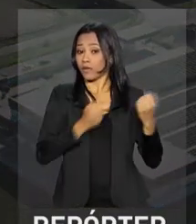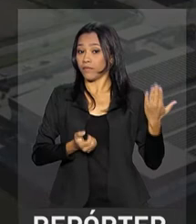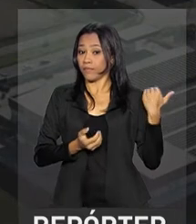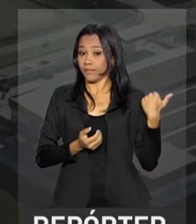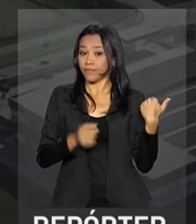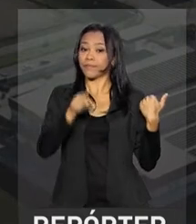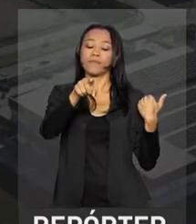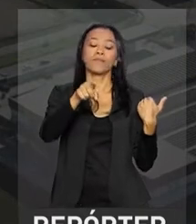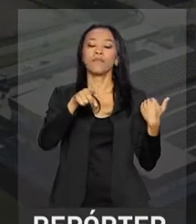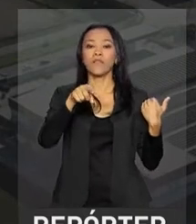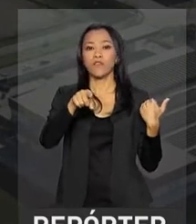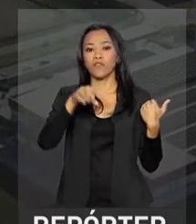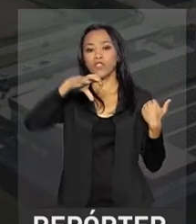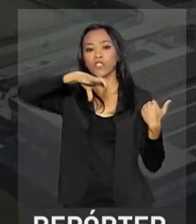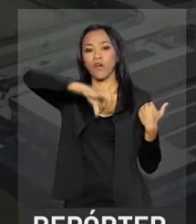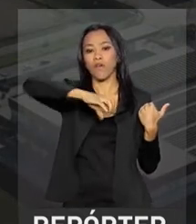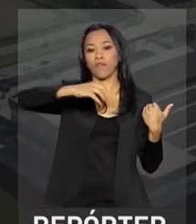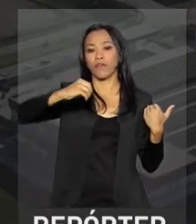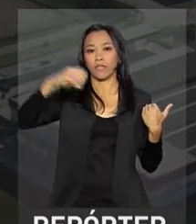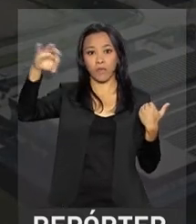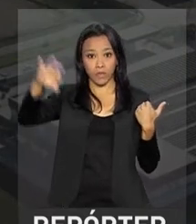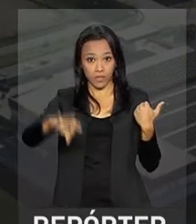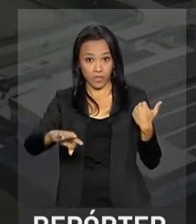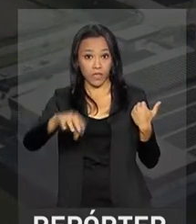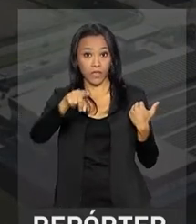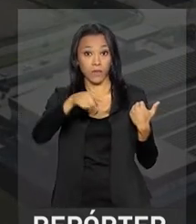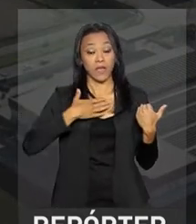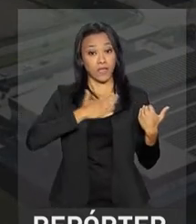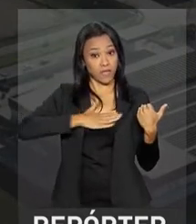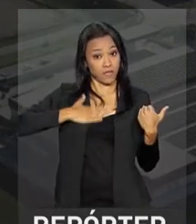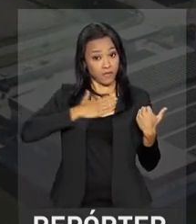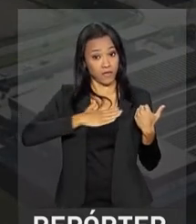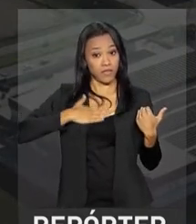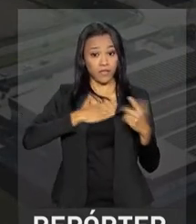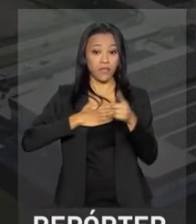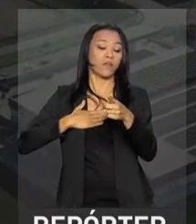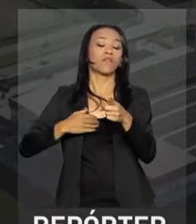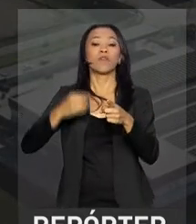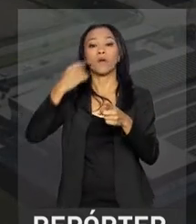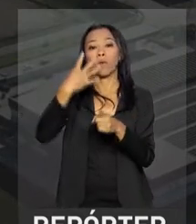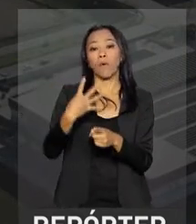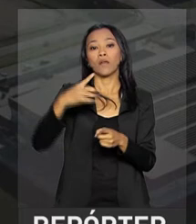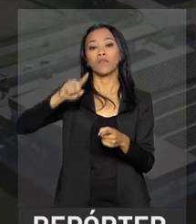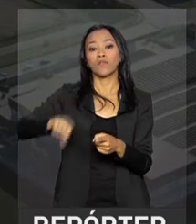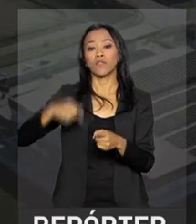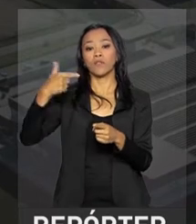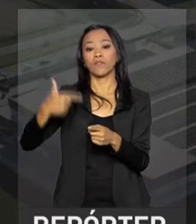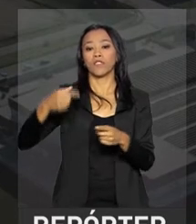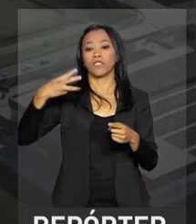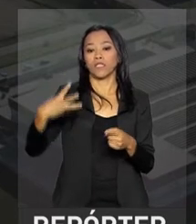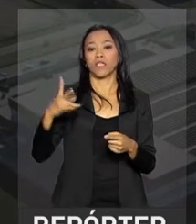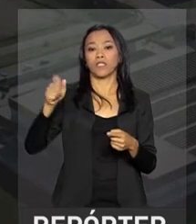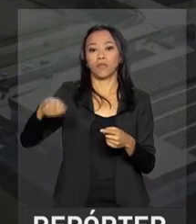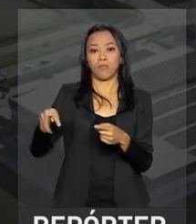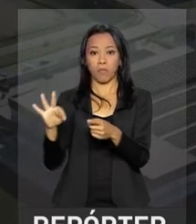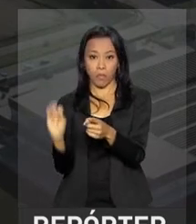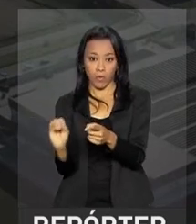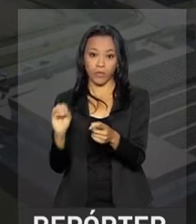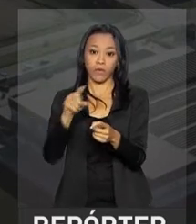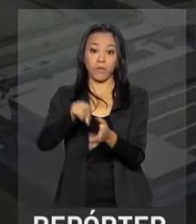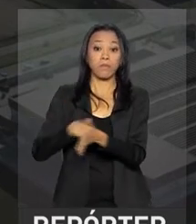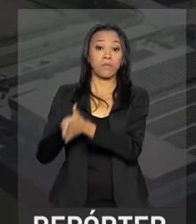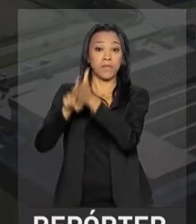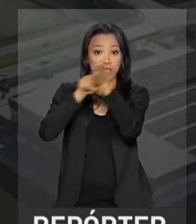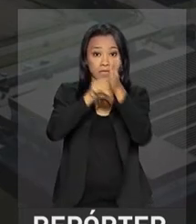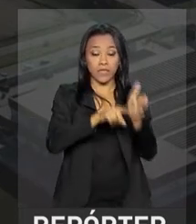de pontualidade foi de 90% ea satisfação média foi de 4,23 pontos a pesquisa foi feita em 15